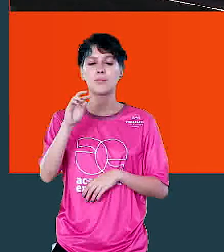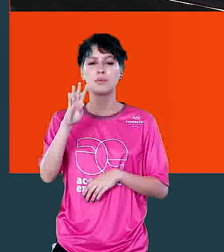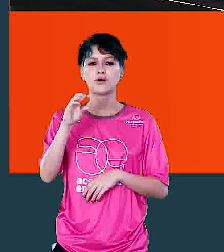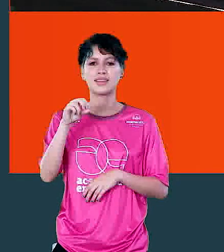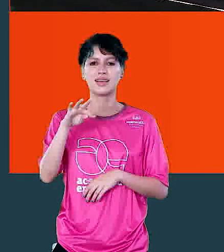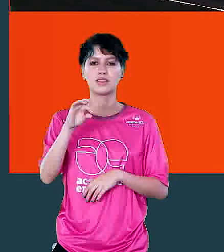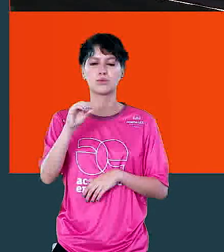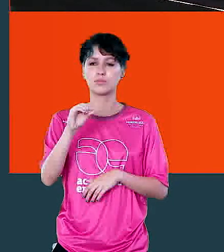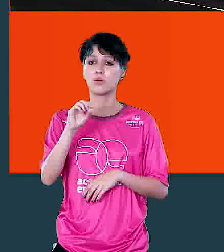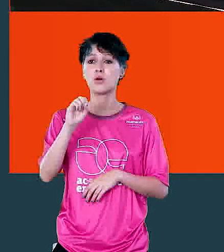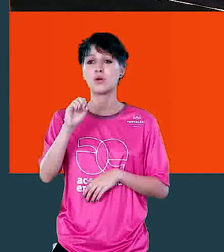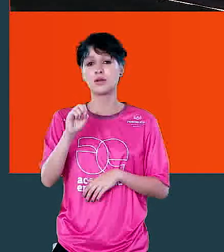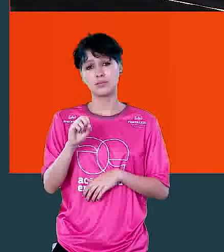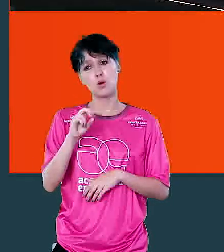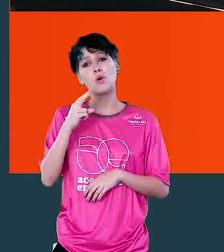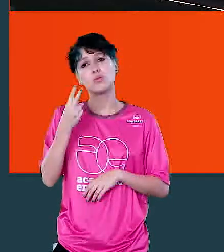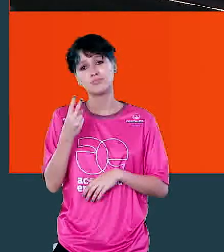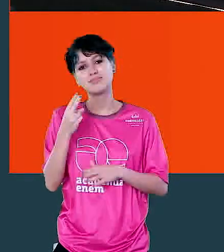Apolares. Perfeito.